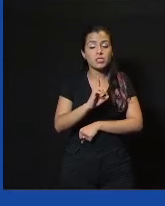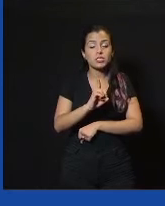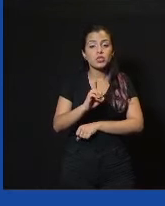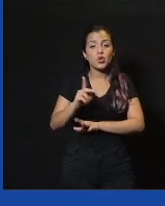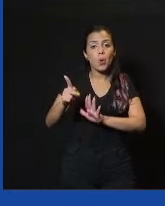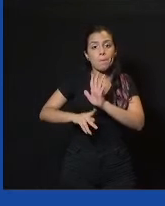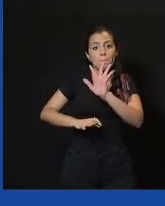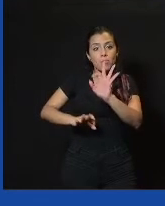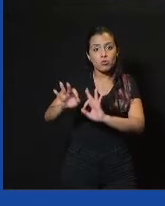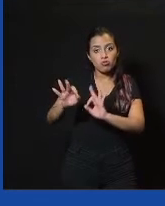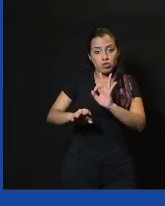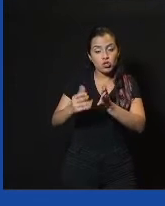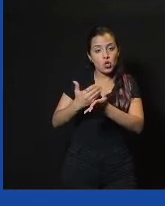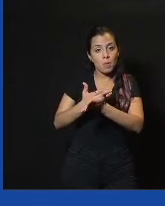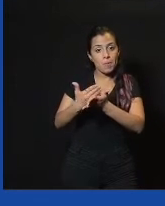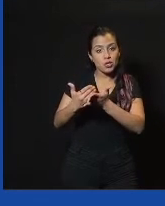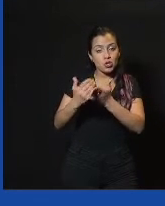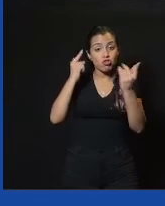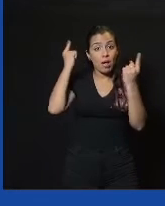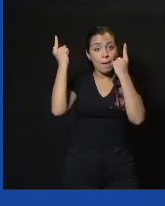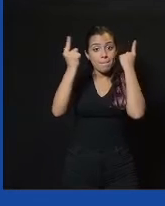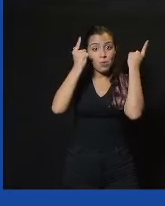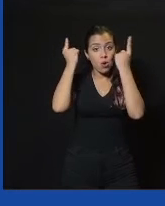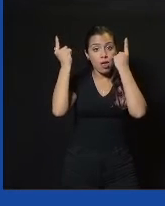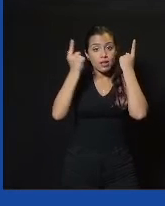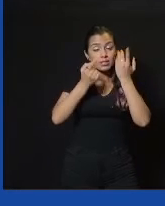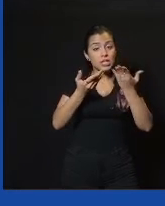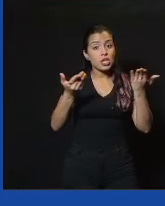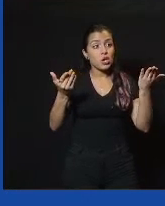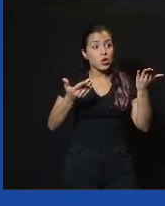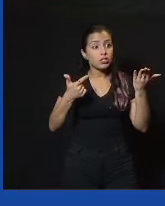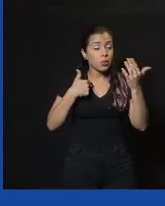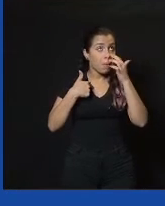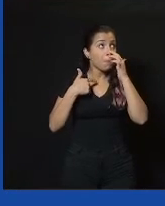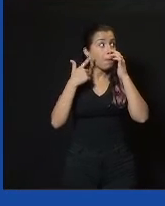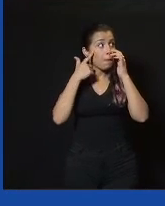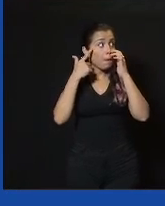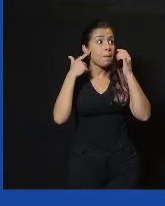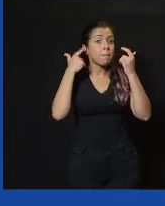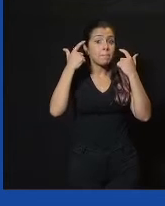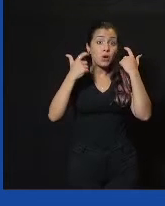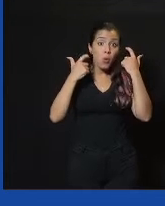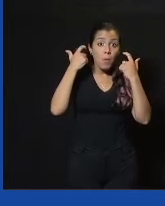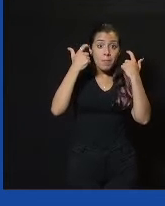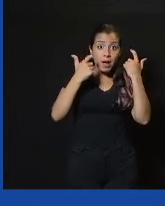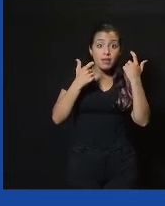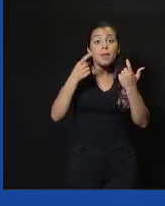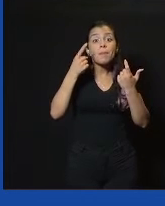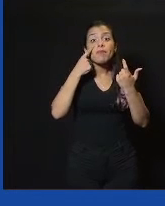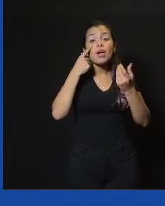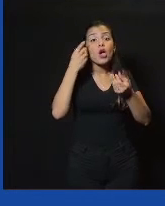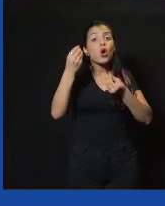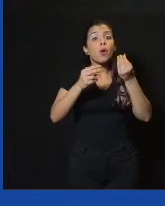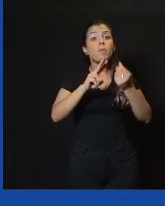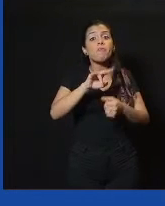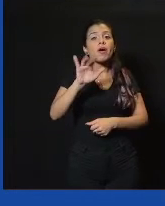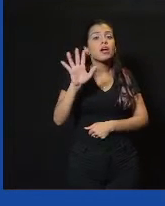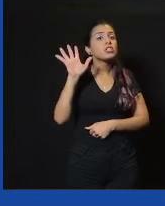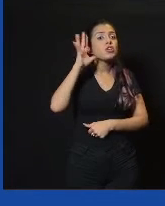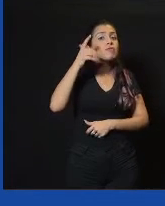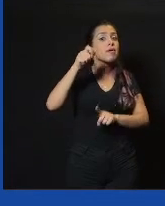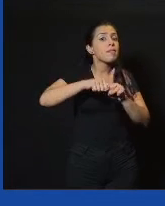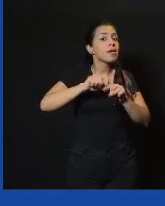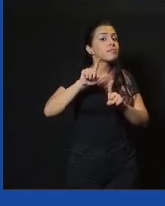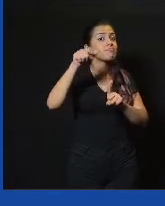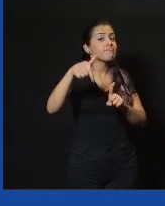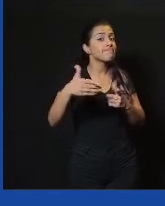com 3 ambulâncias e hoje a gente está com 1 e eu estou preocupada, né? Como que a gente vai fazer no próximo mês? E aí eu estou